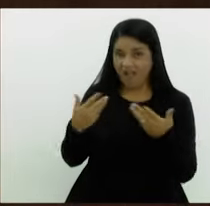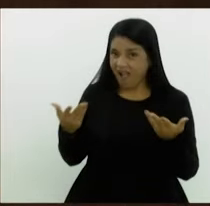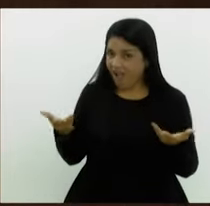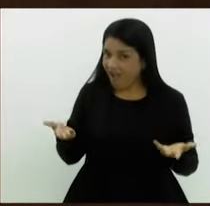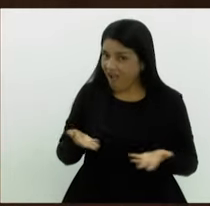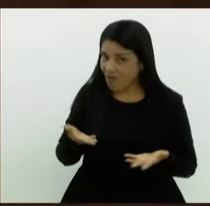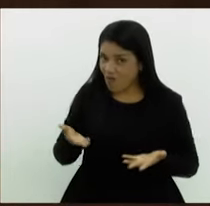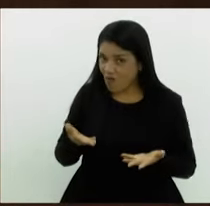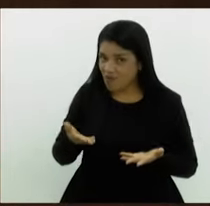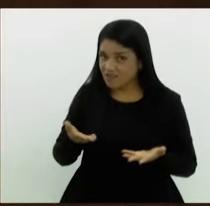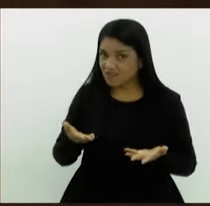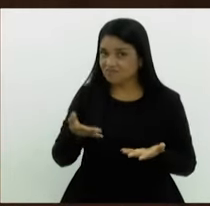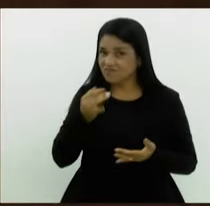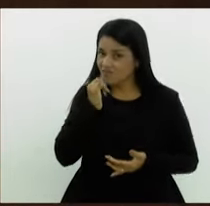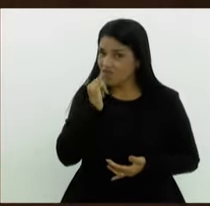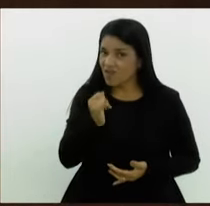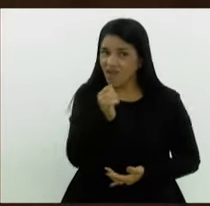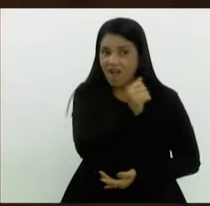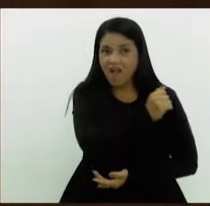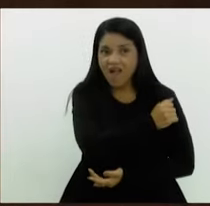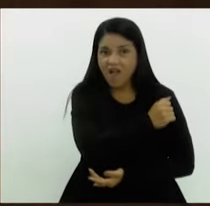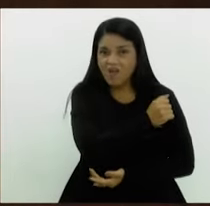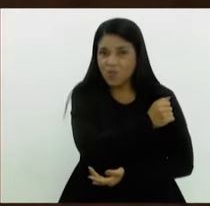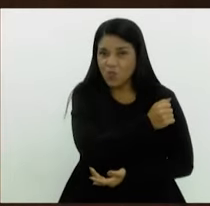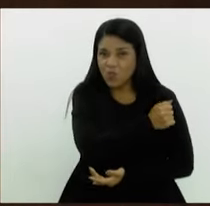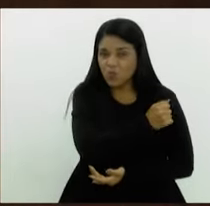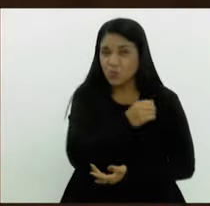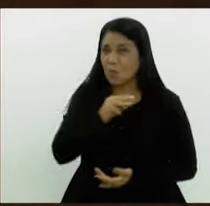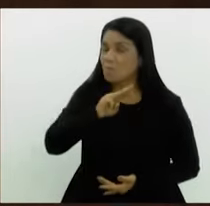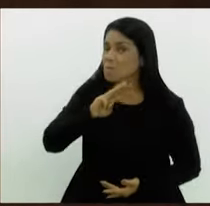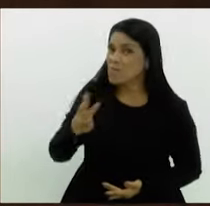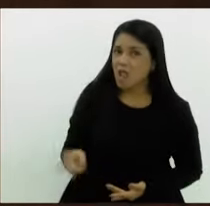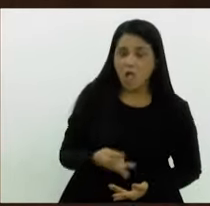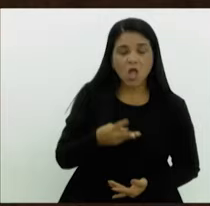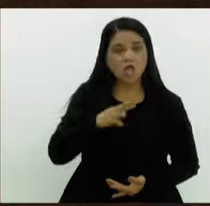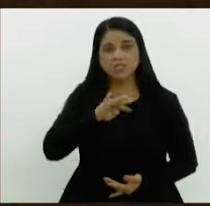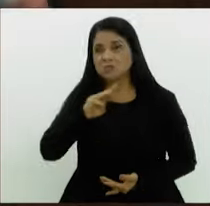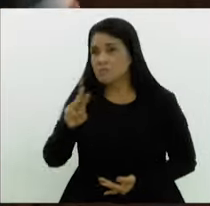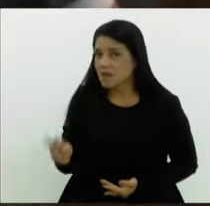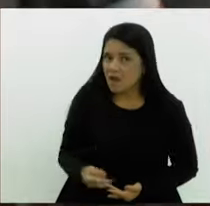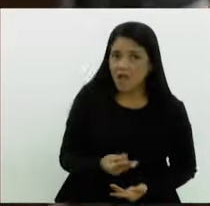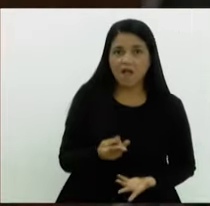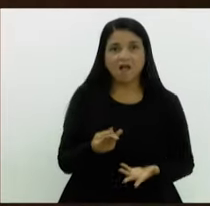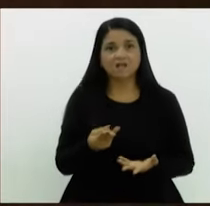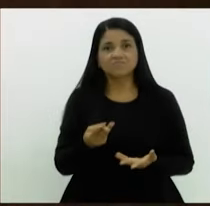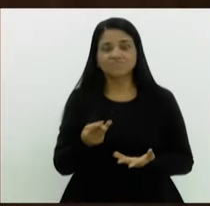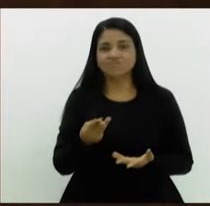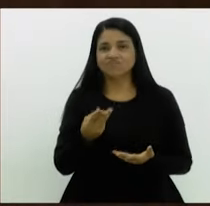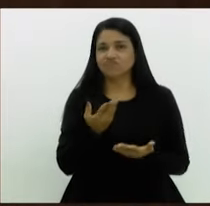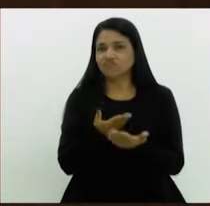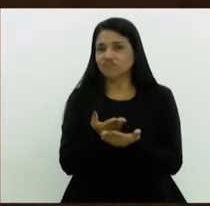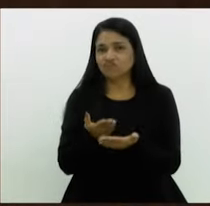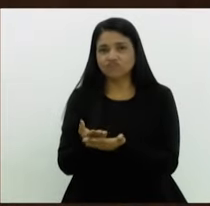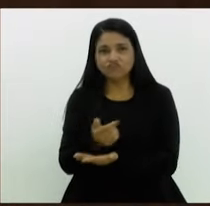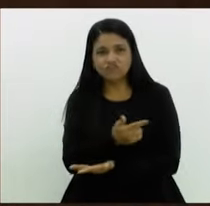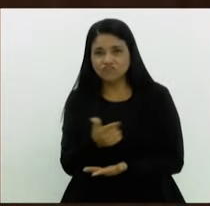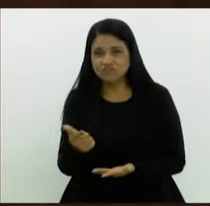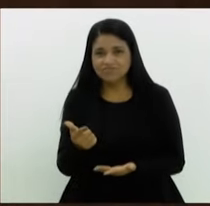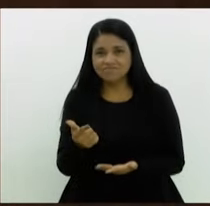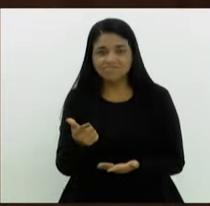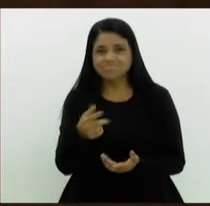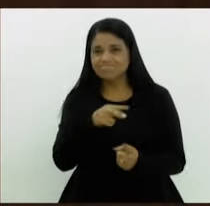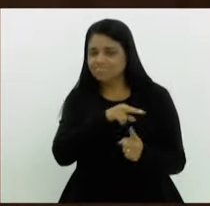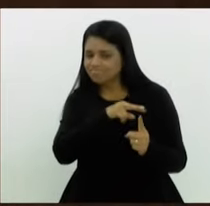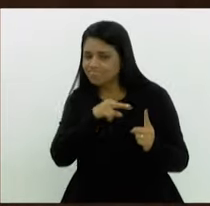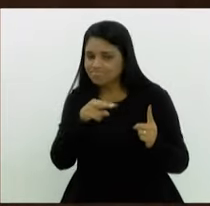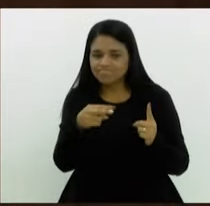de alunos que estão sem aula, sem qualquer expectativa de voltar às aulas. Então,